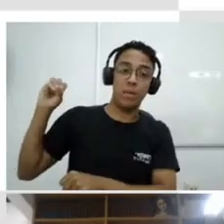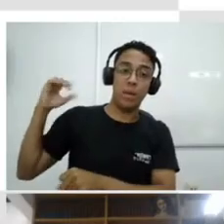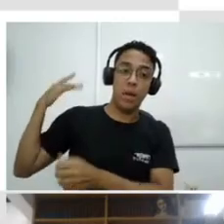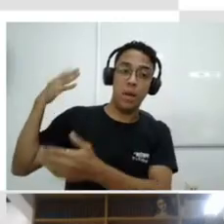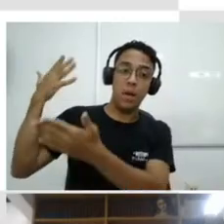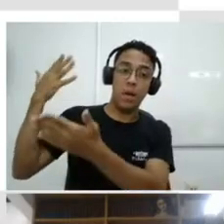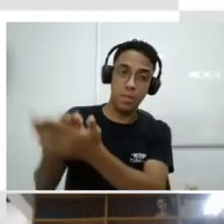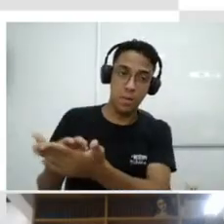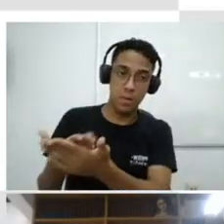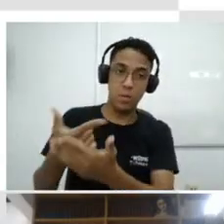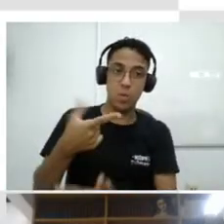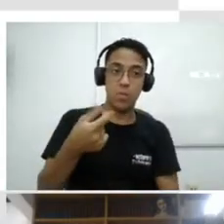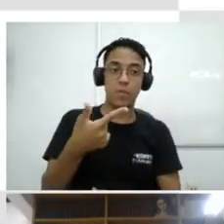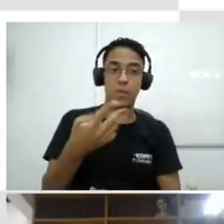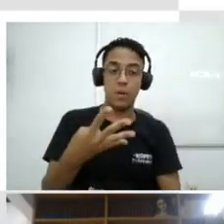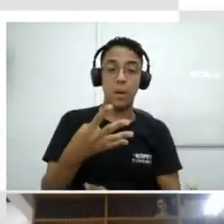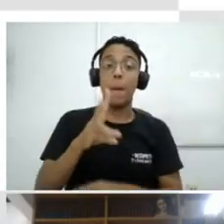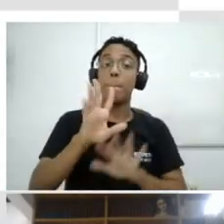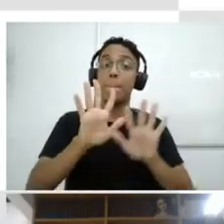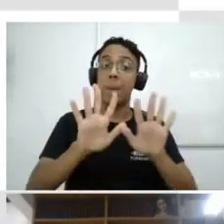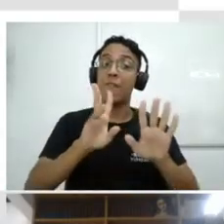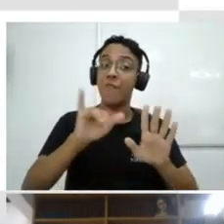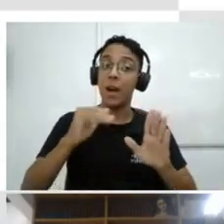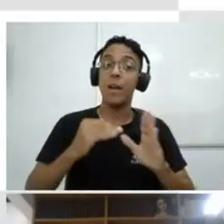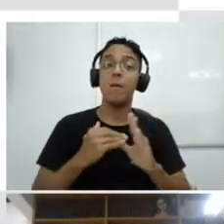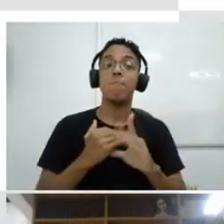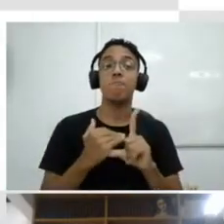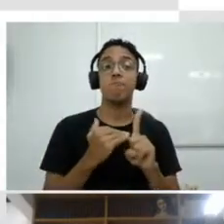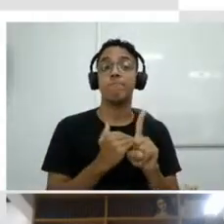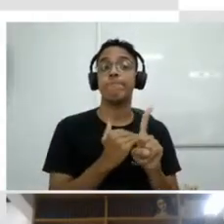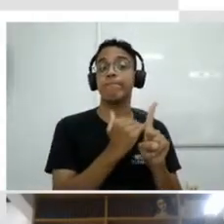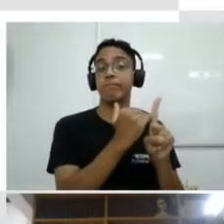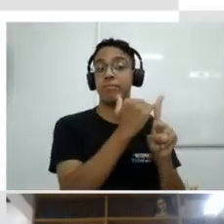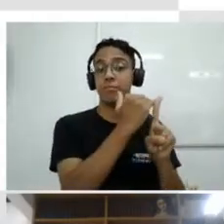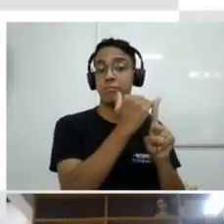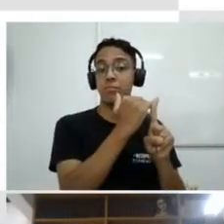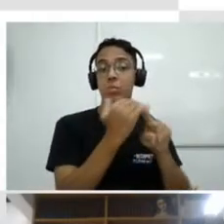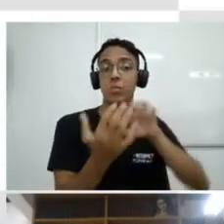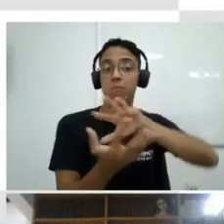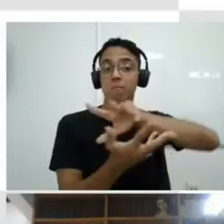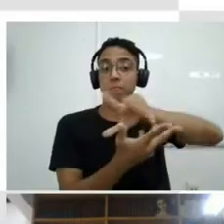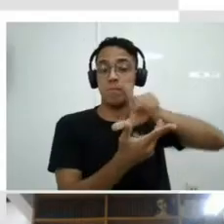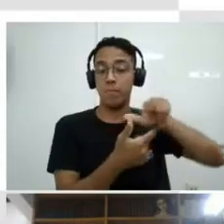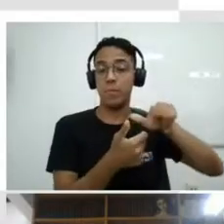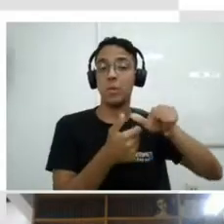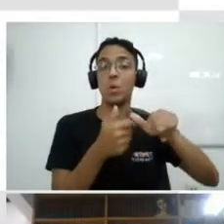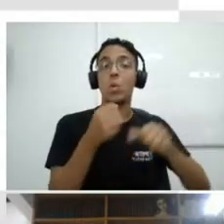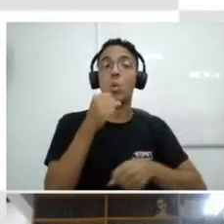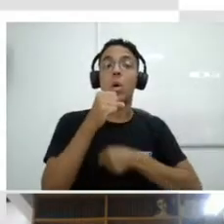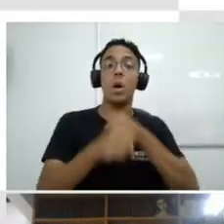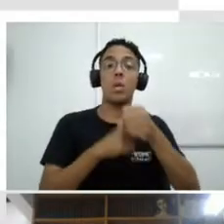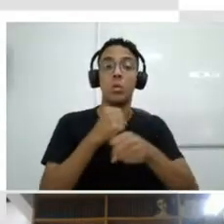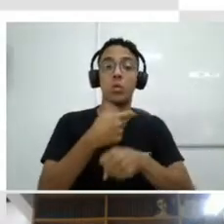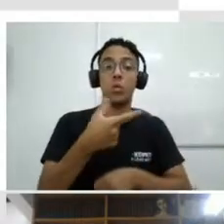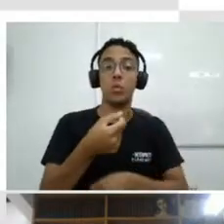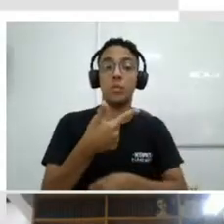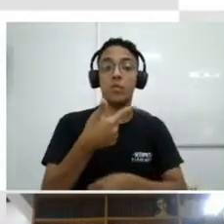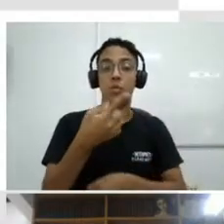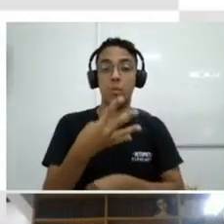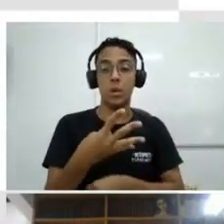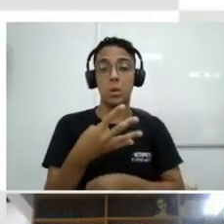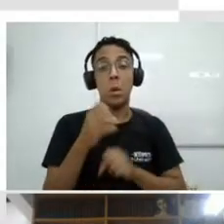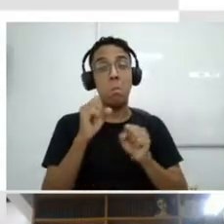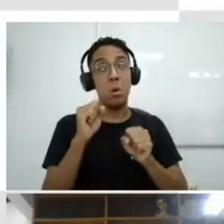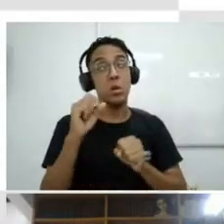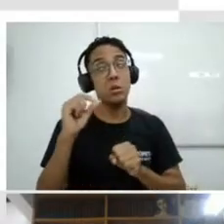de 2024 da ordem de, aqui é 1,5, pode ser um pouco mais, pode ser um pouco menos, né? Por